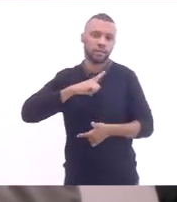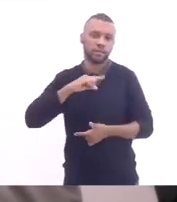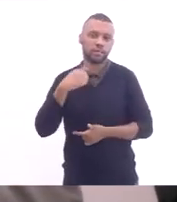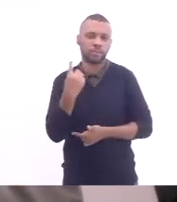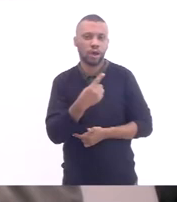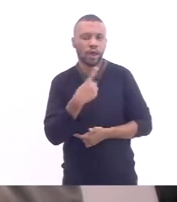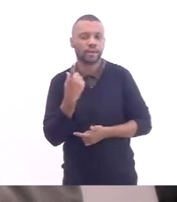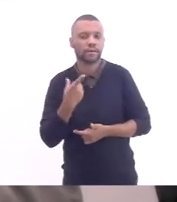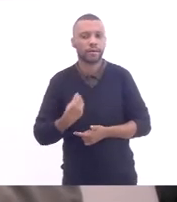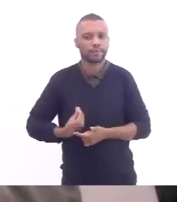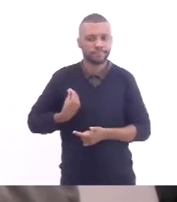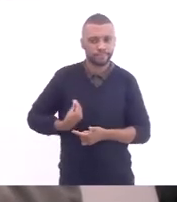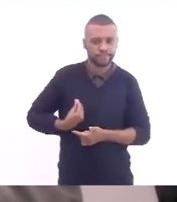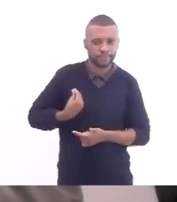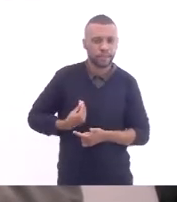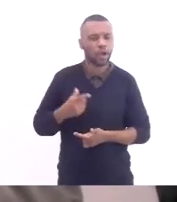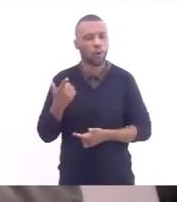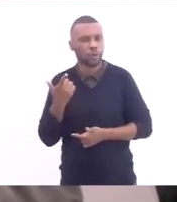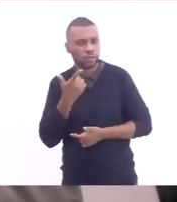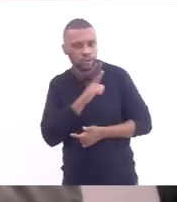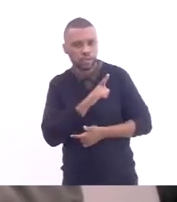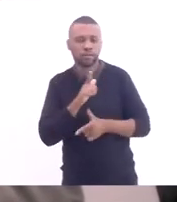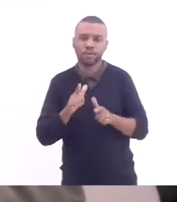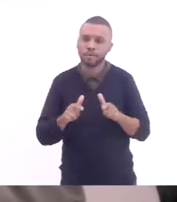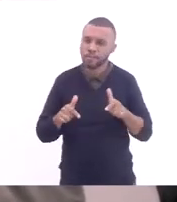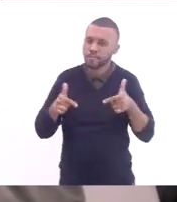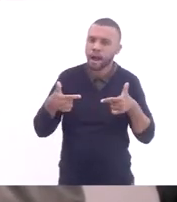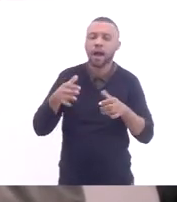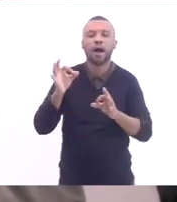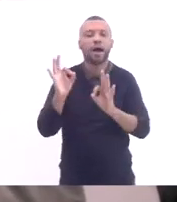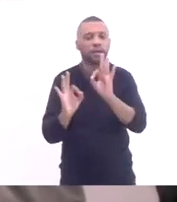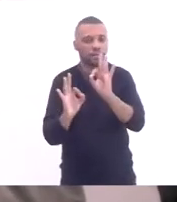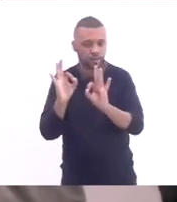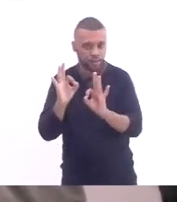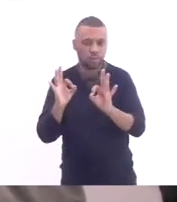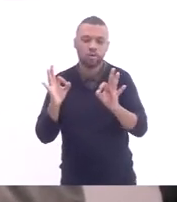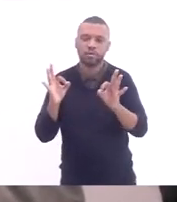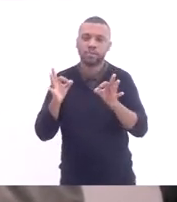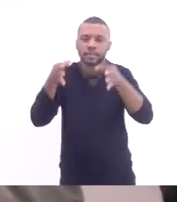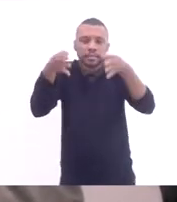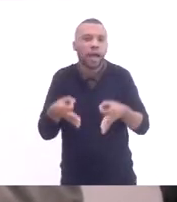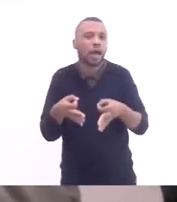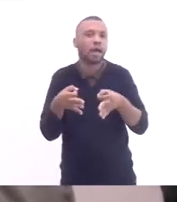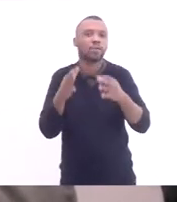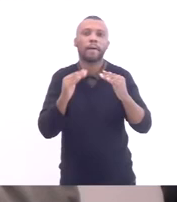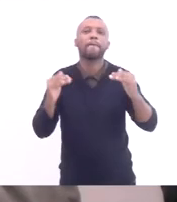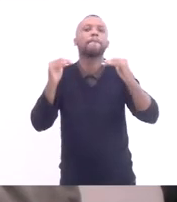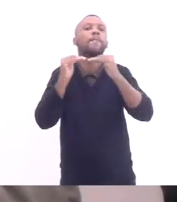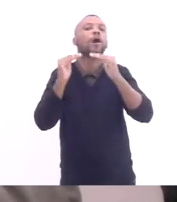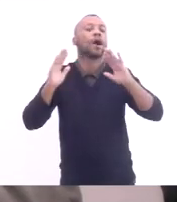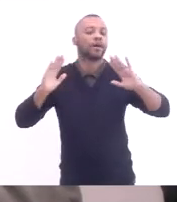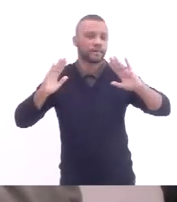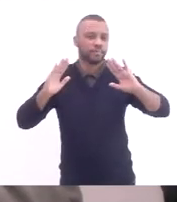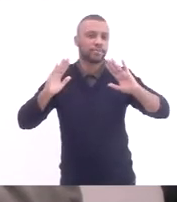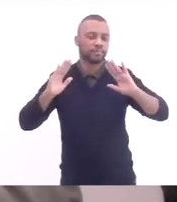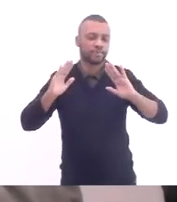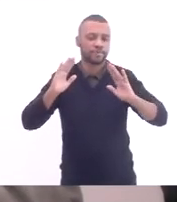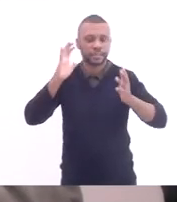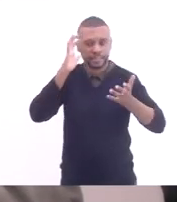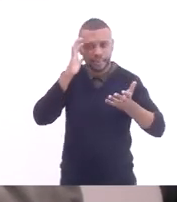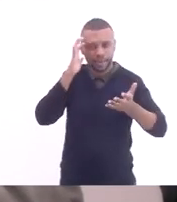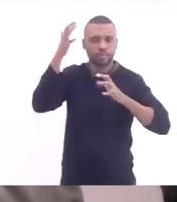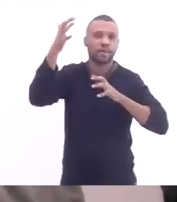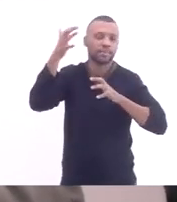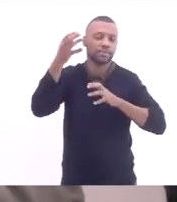ali conseguindo fazer a execução bem justo, bem próximo da realidade